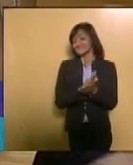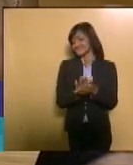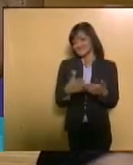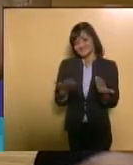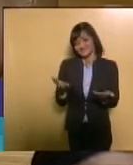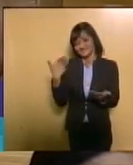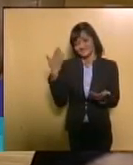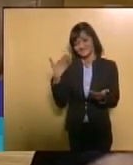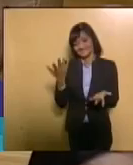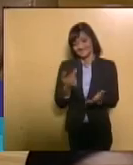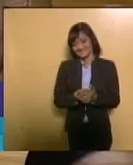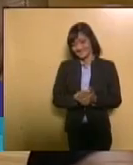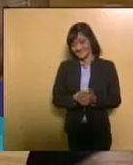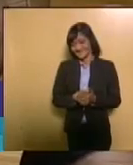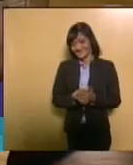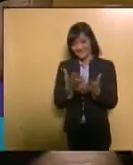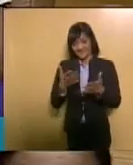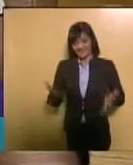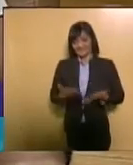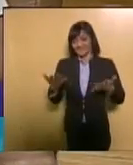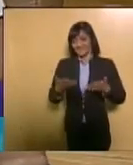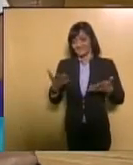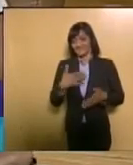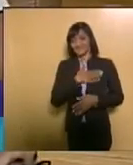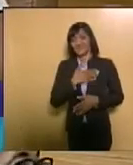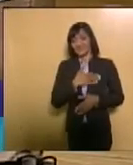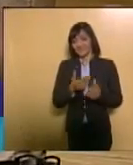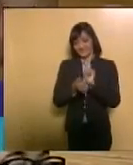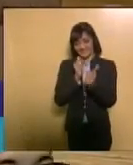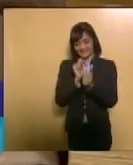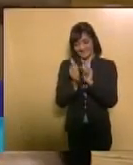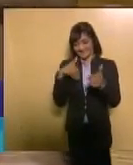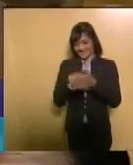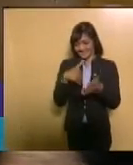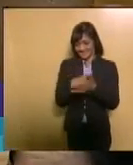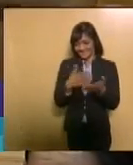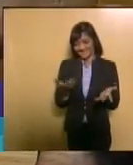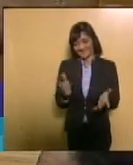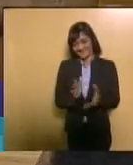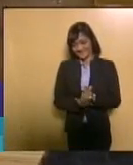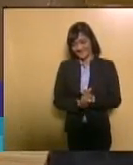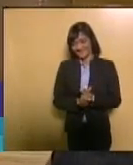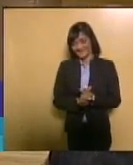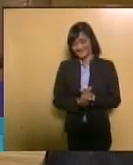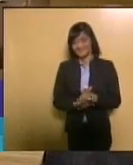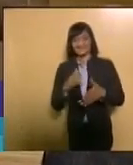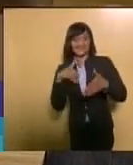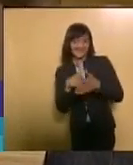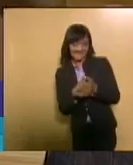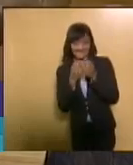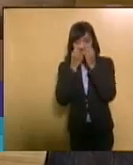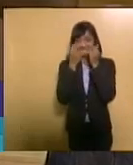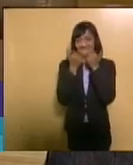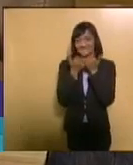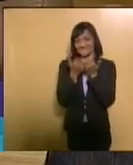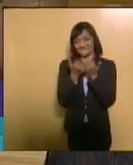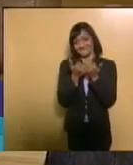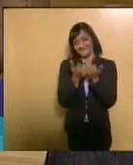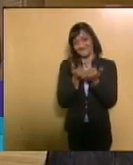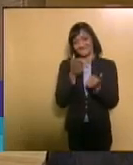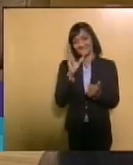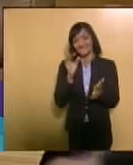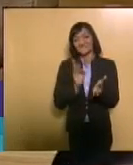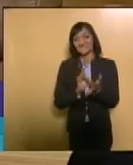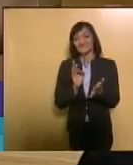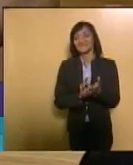momento então ele tinha que dar alguma coisa que me simulasse eu gostasse de futebol ele falar não para você chegar no Gol com matemática sei lá que ele quisesse utilizar